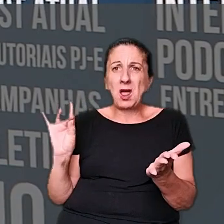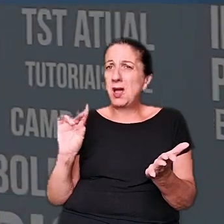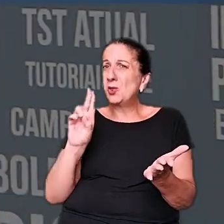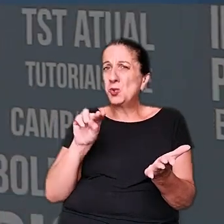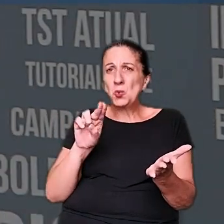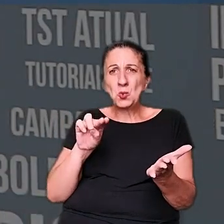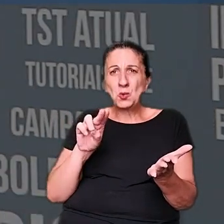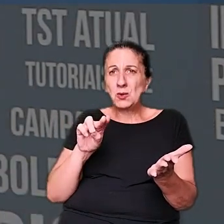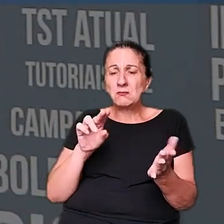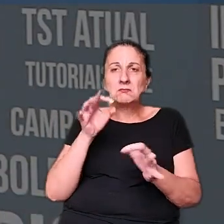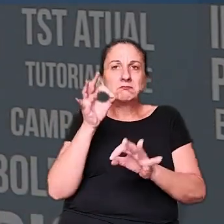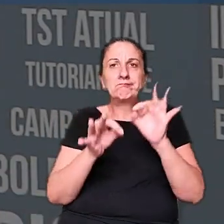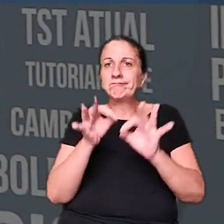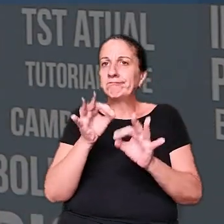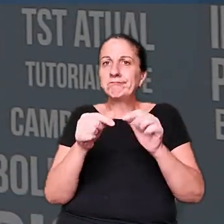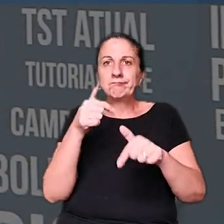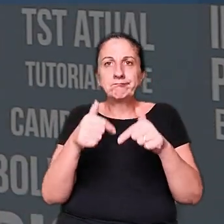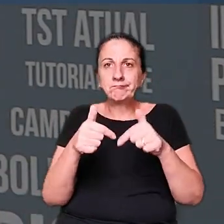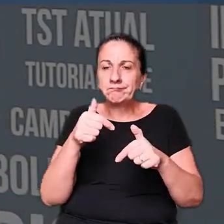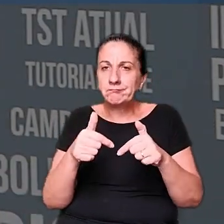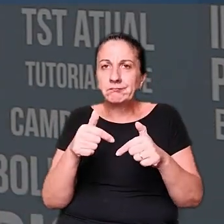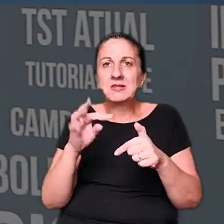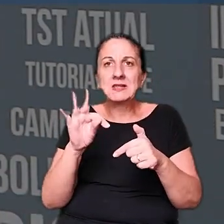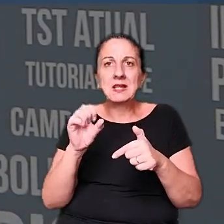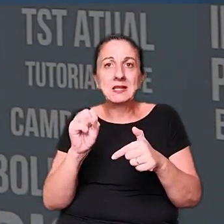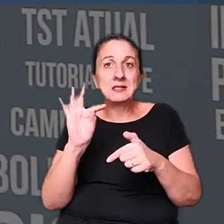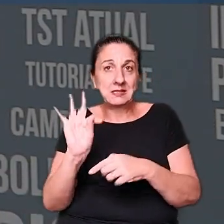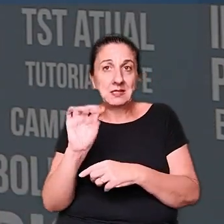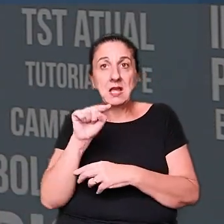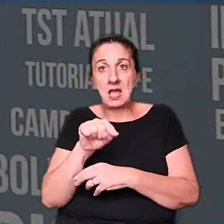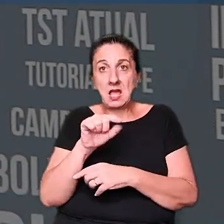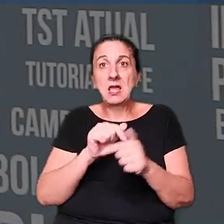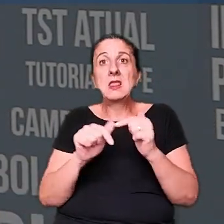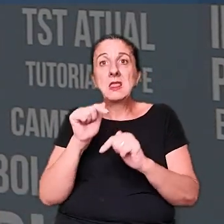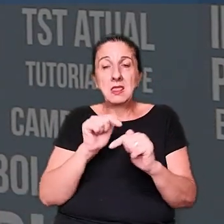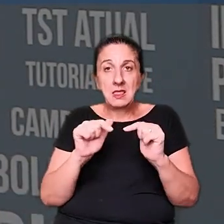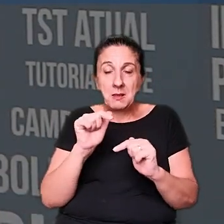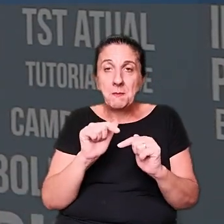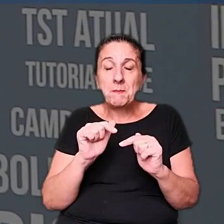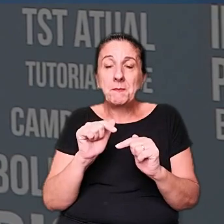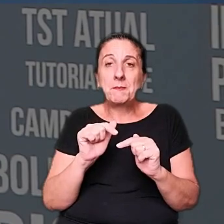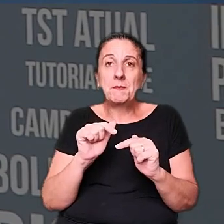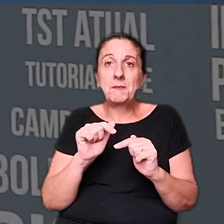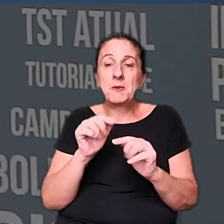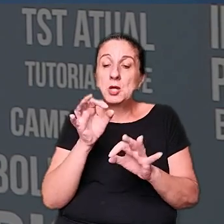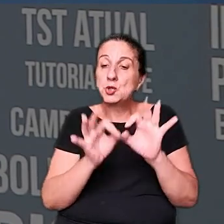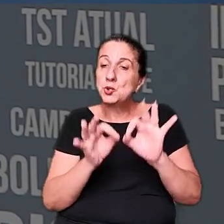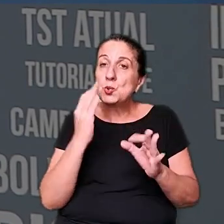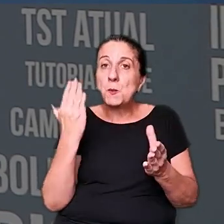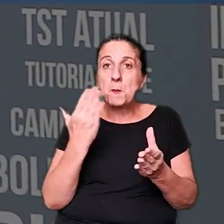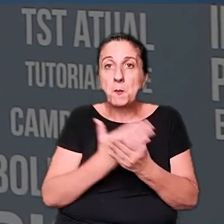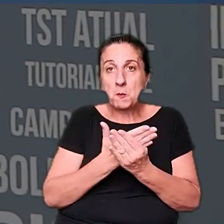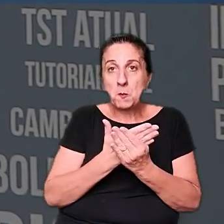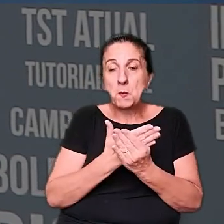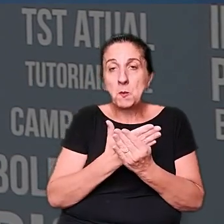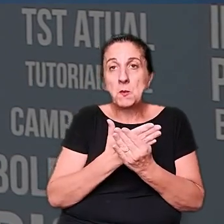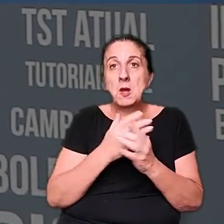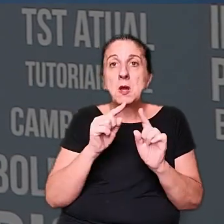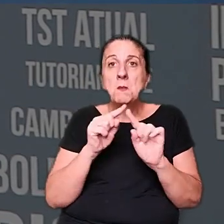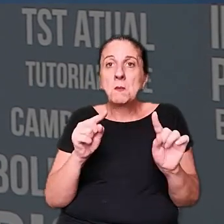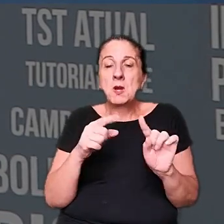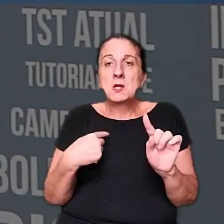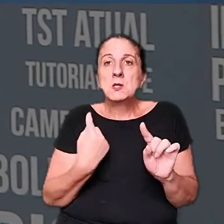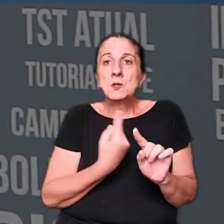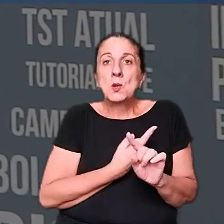jamais. E embora a Justiça do Trabalho, o TST, tenha na sua função precípua, julgar